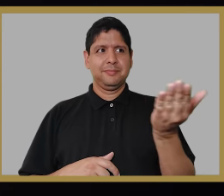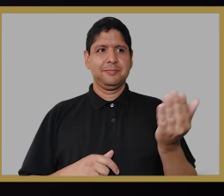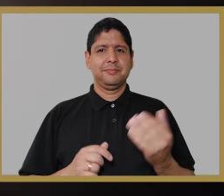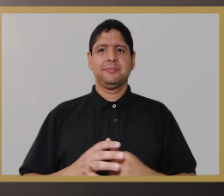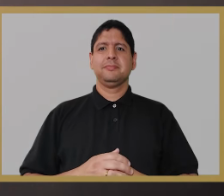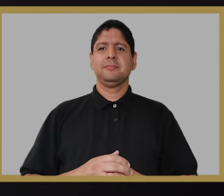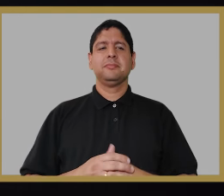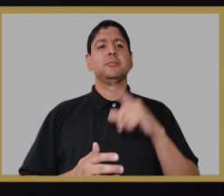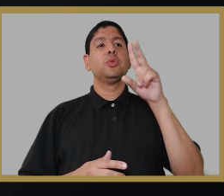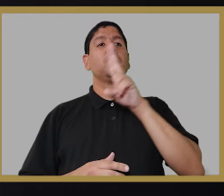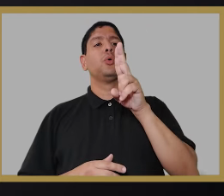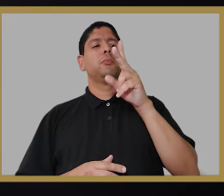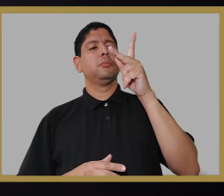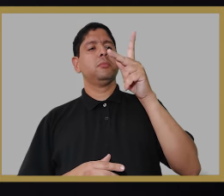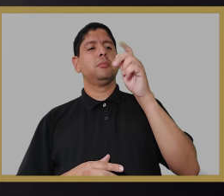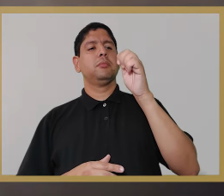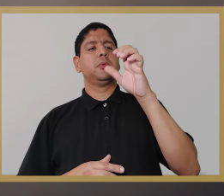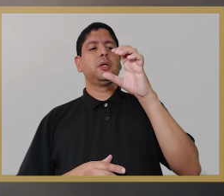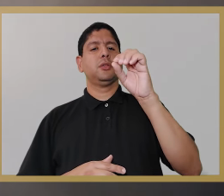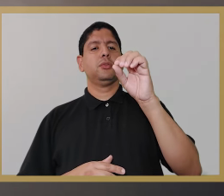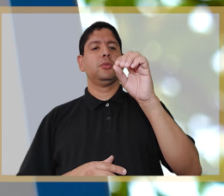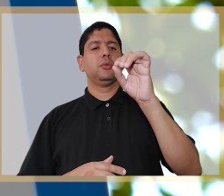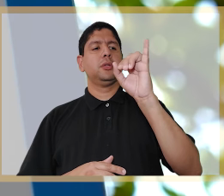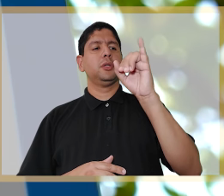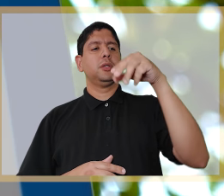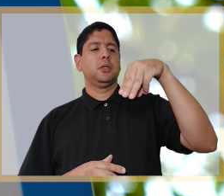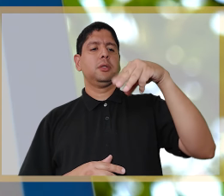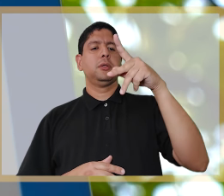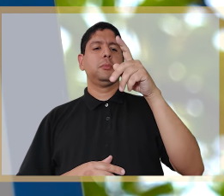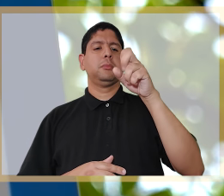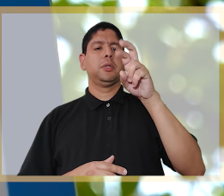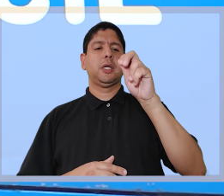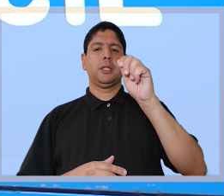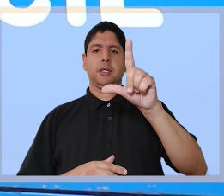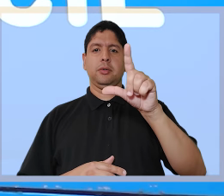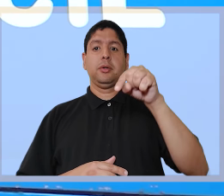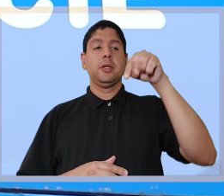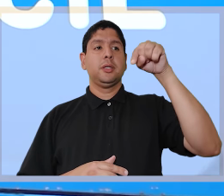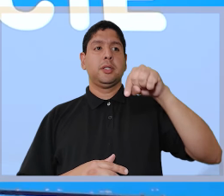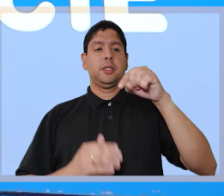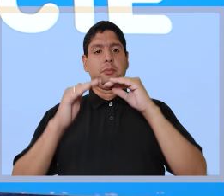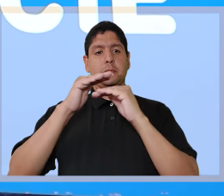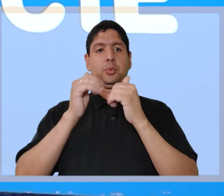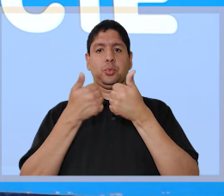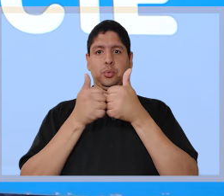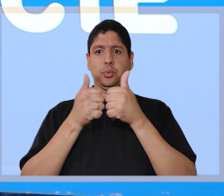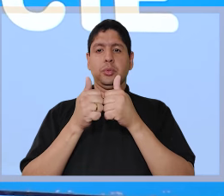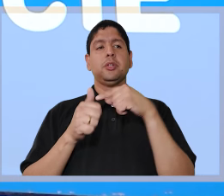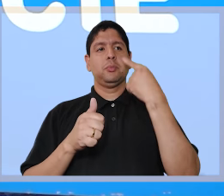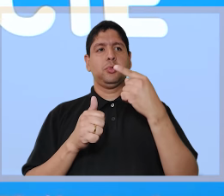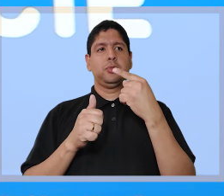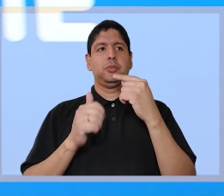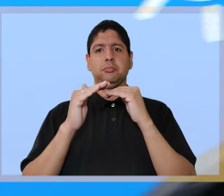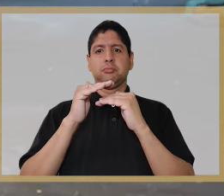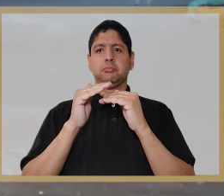O Paço Imperial. Para lá, vamos de integração. Primeiro de metrô na superfície e depois sobre trilhos. Simbora